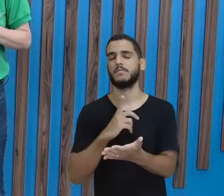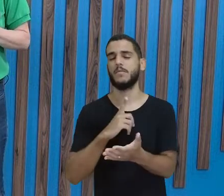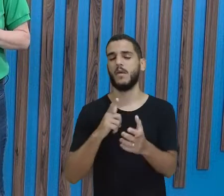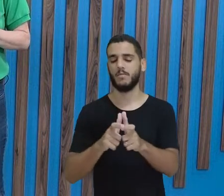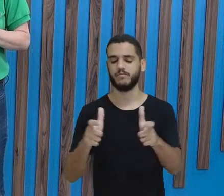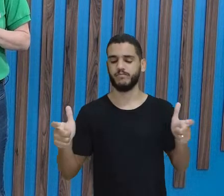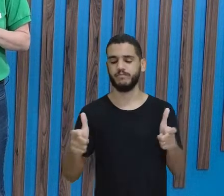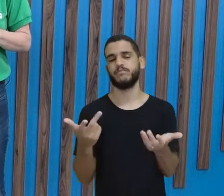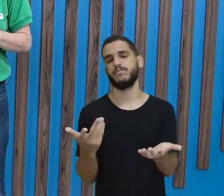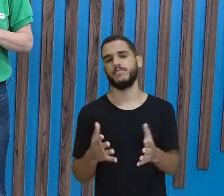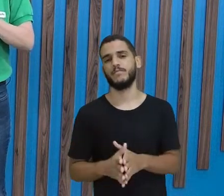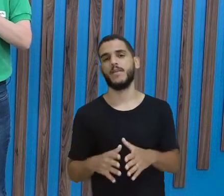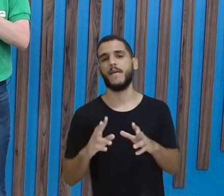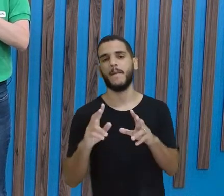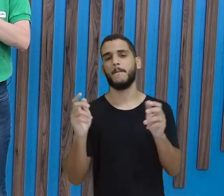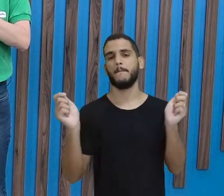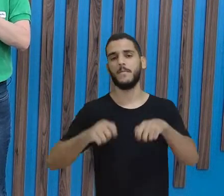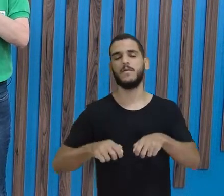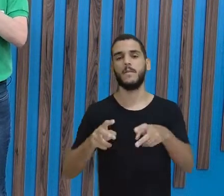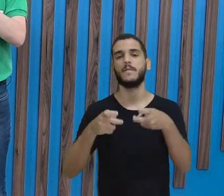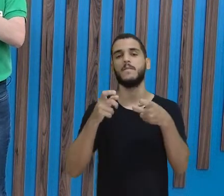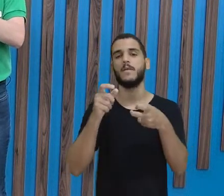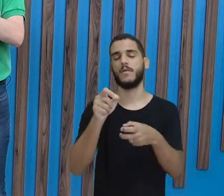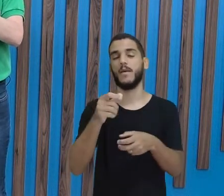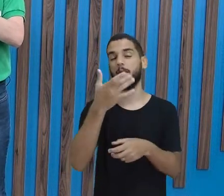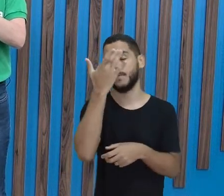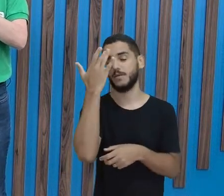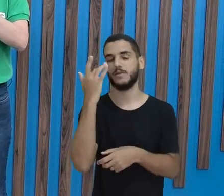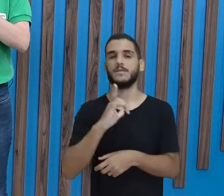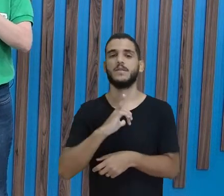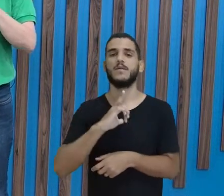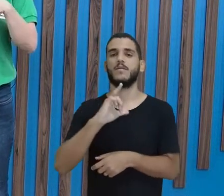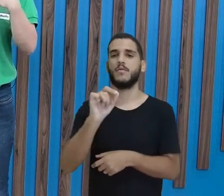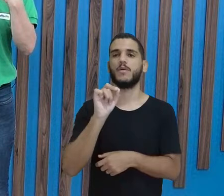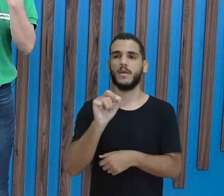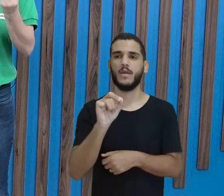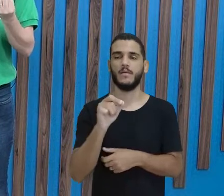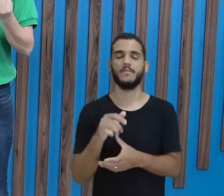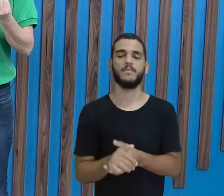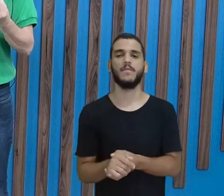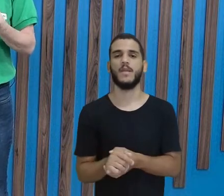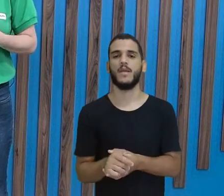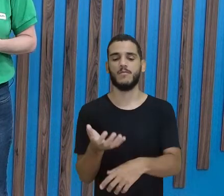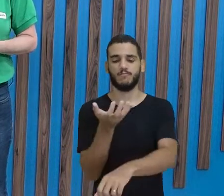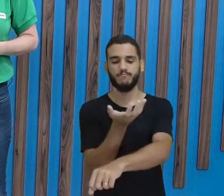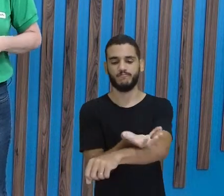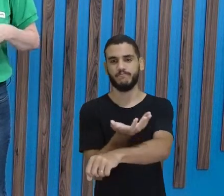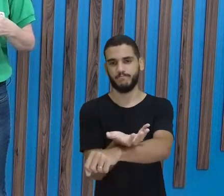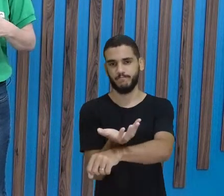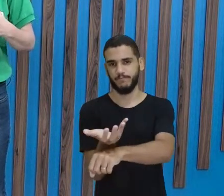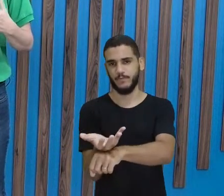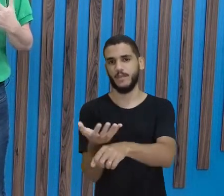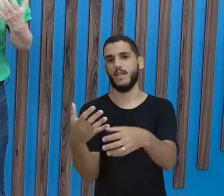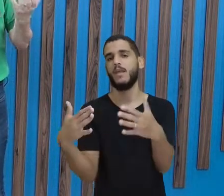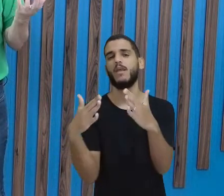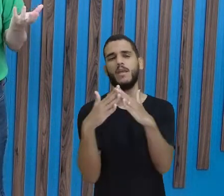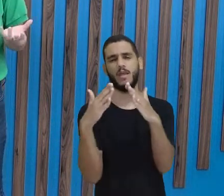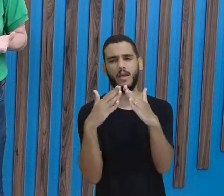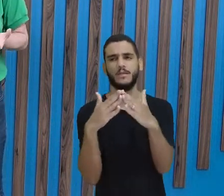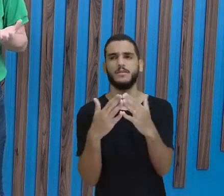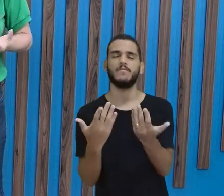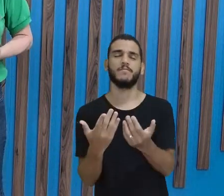a gente pode observar pessoas que têm pomares ou hortas, né? Aí você fala, mas eu